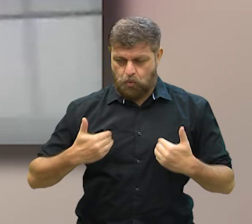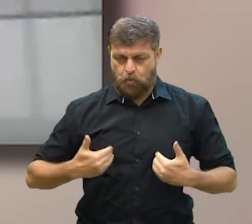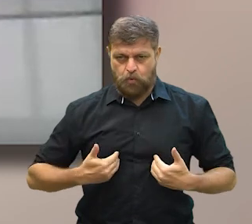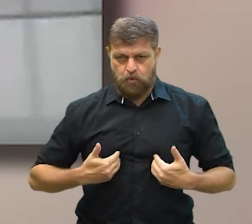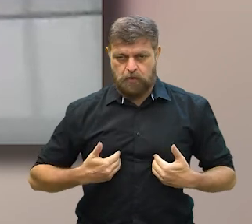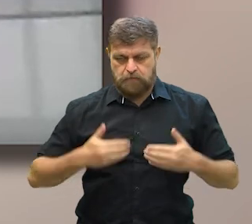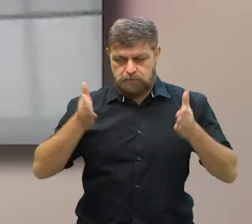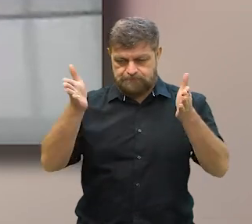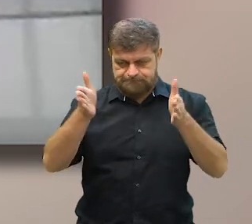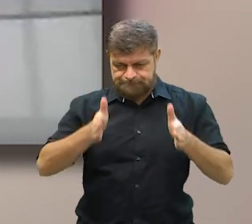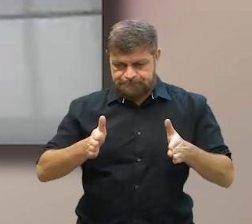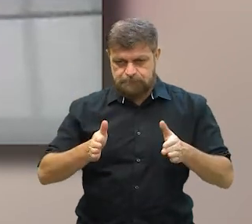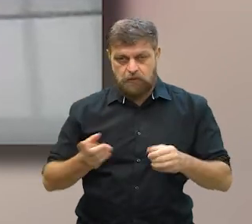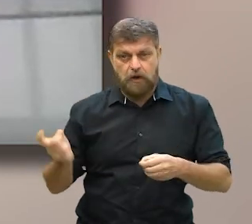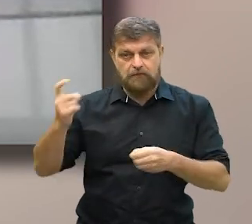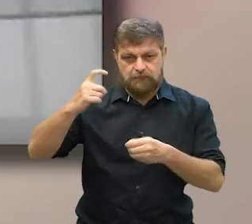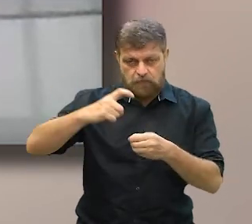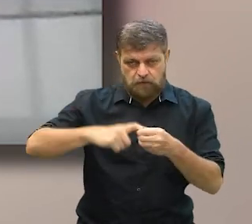estado anterior,